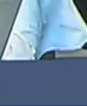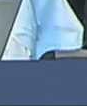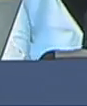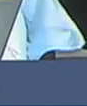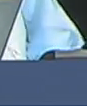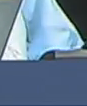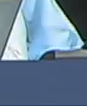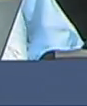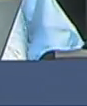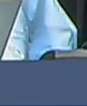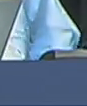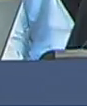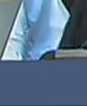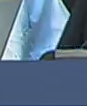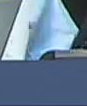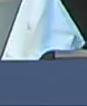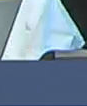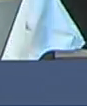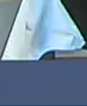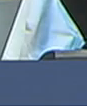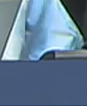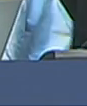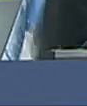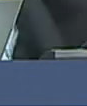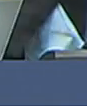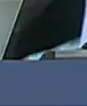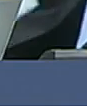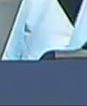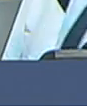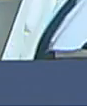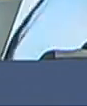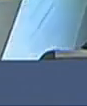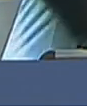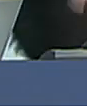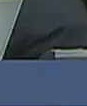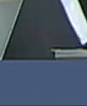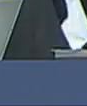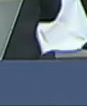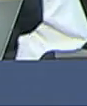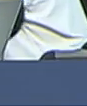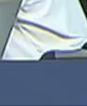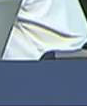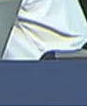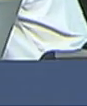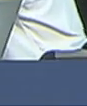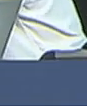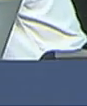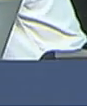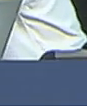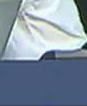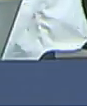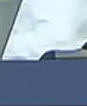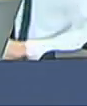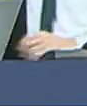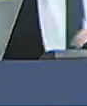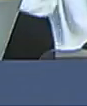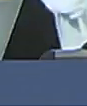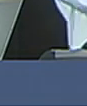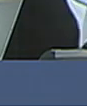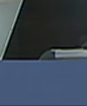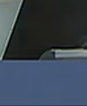Palmares para fazer a leitura da ata da sessão anterior. Senhor presidente, a ata reflete com